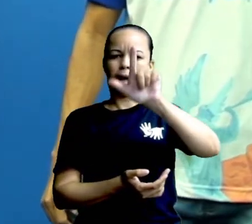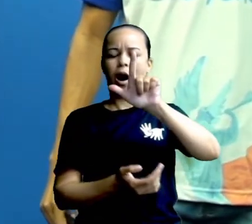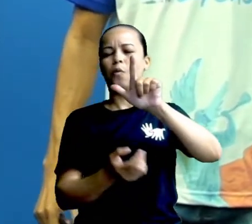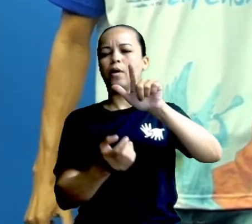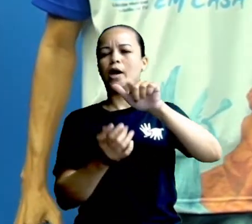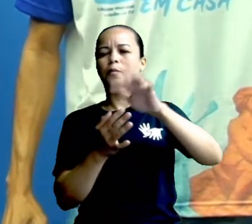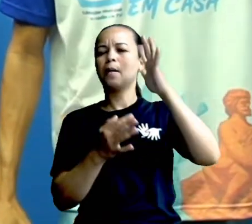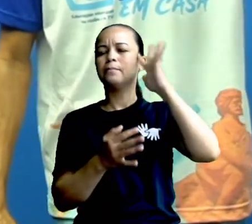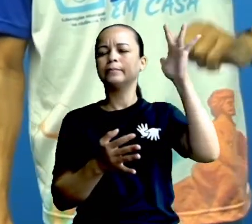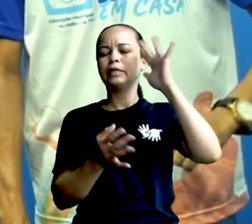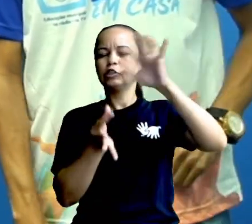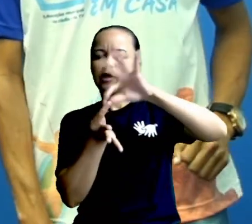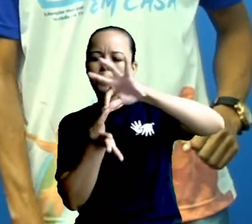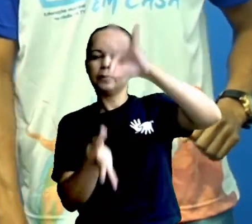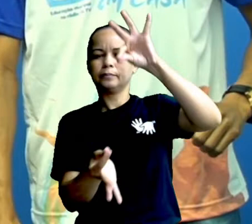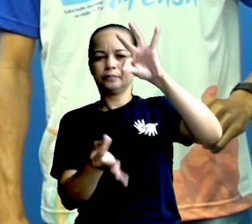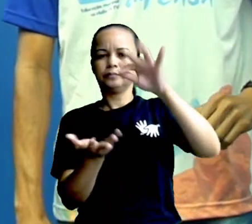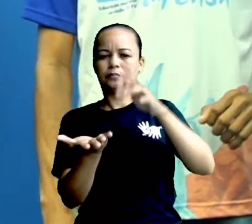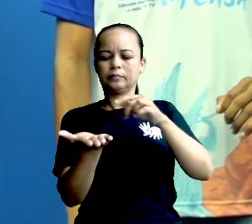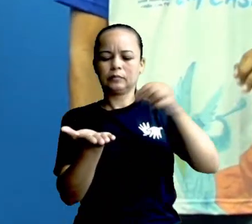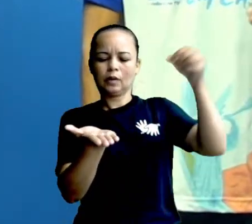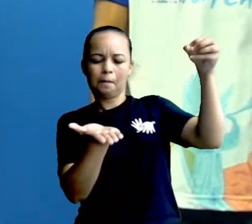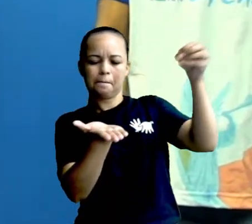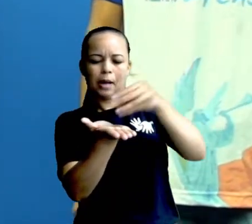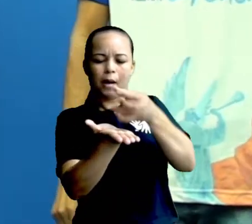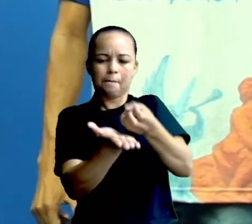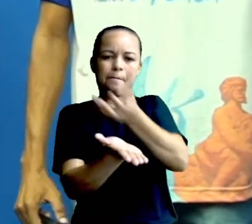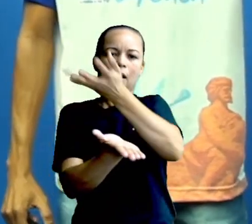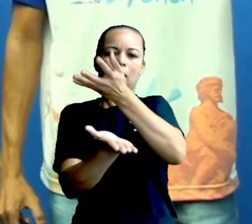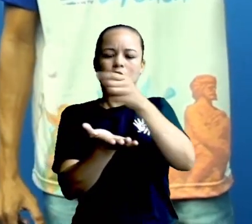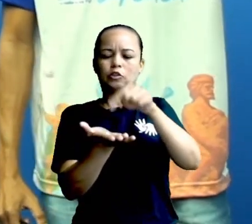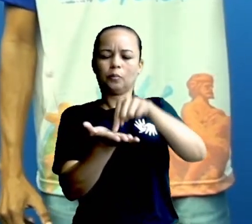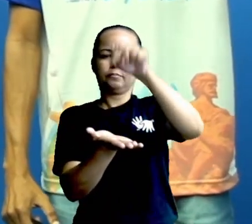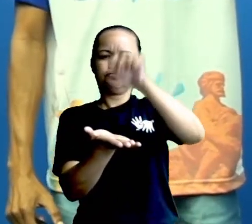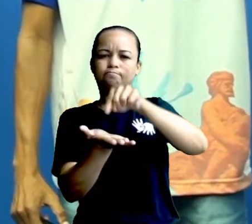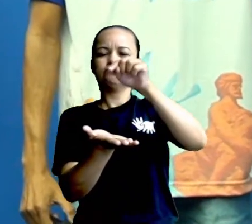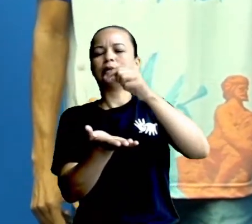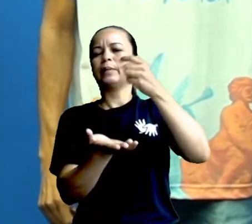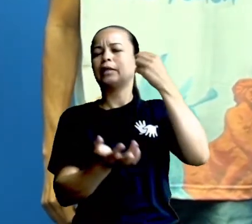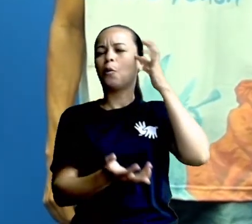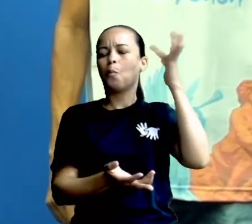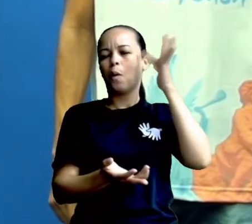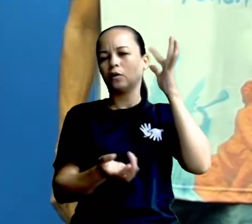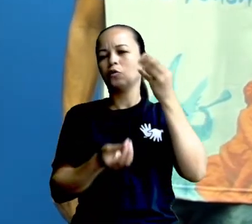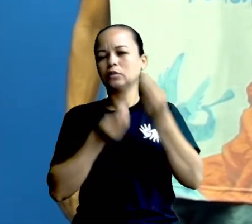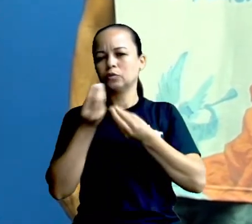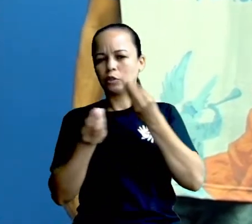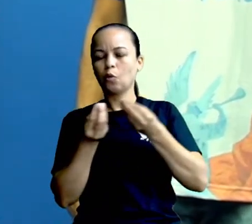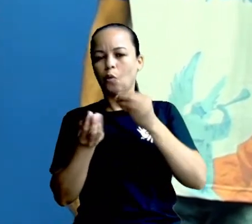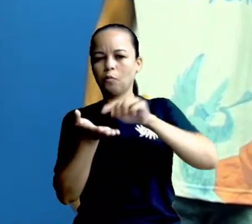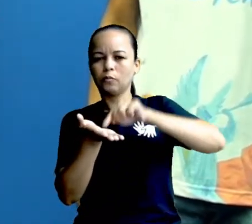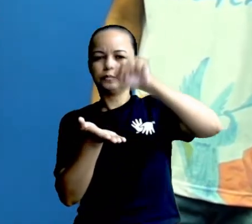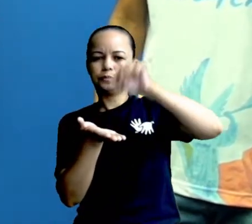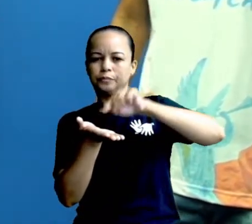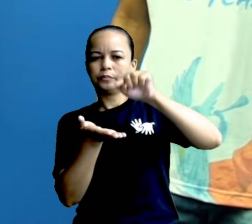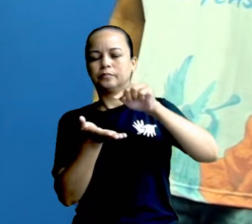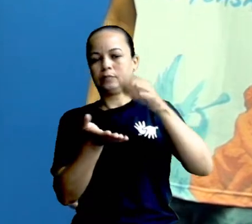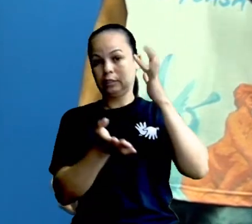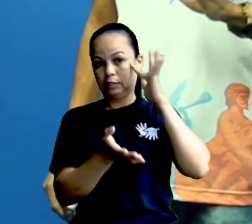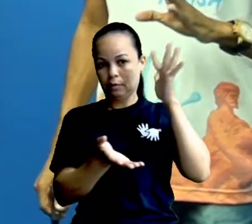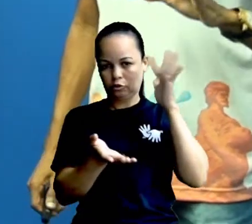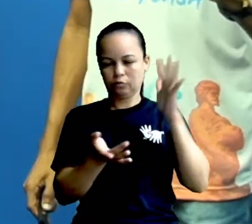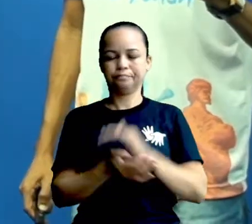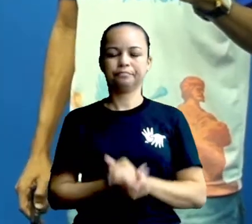linha imaginária. É só para dizer que existe lá, tá? Só você ter uma noção. É uma